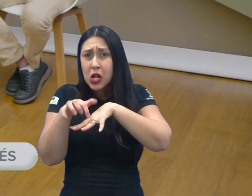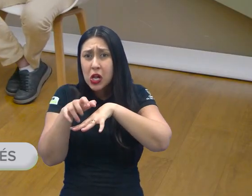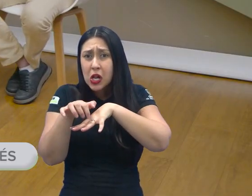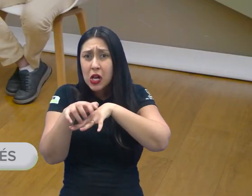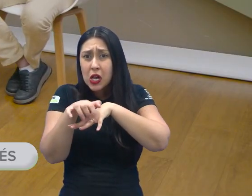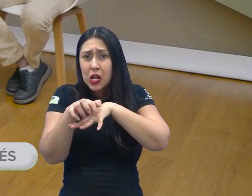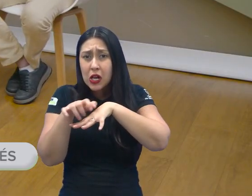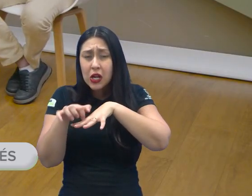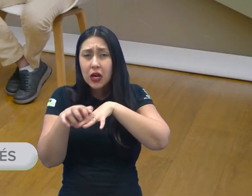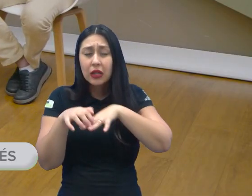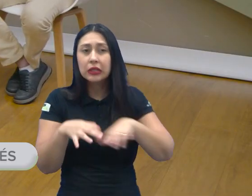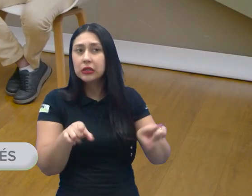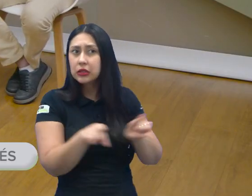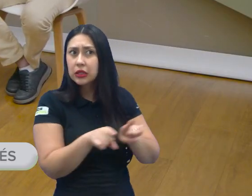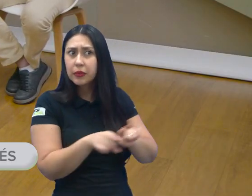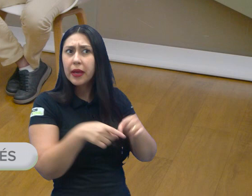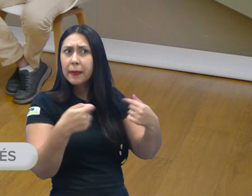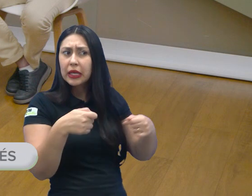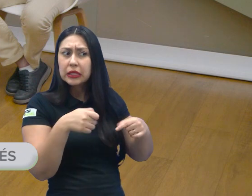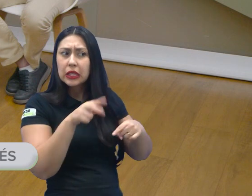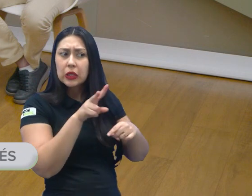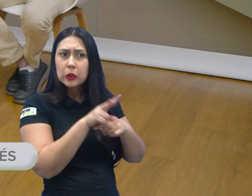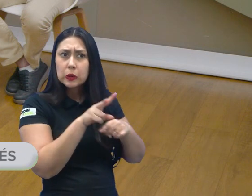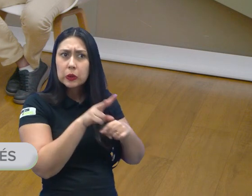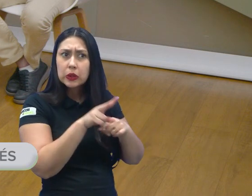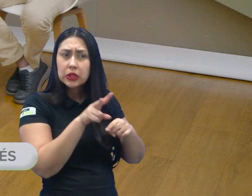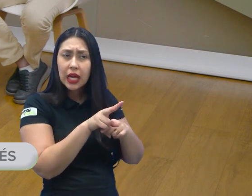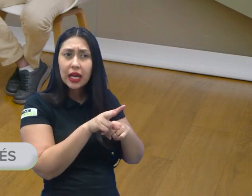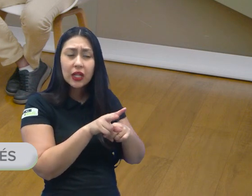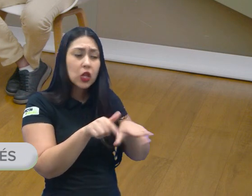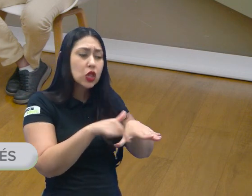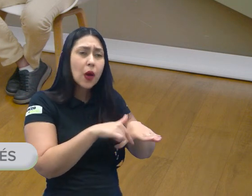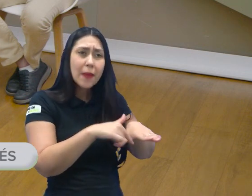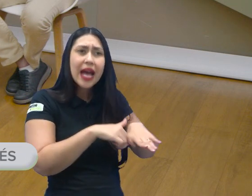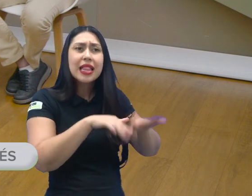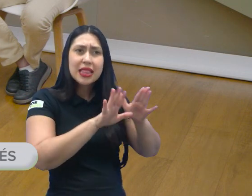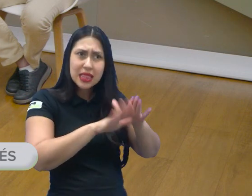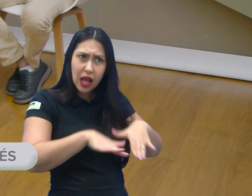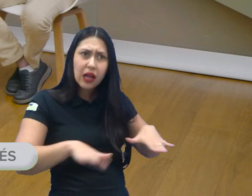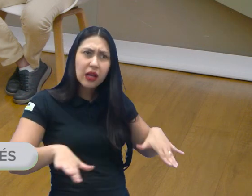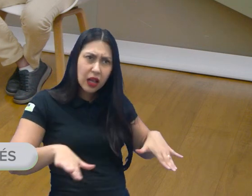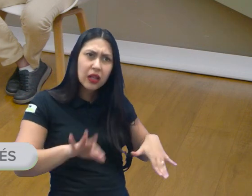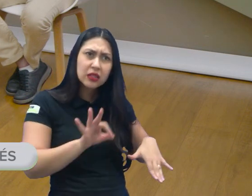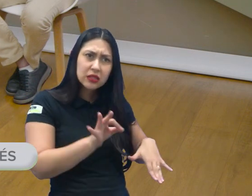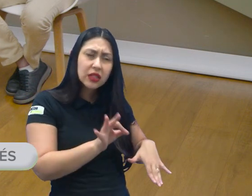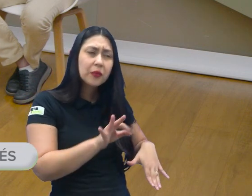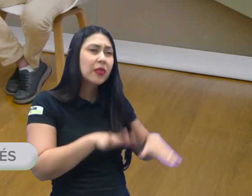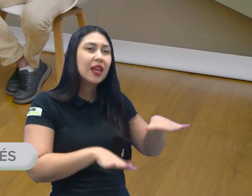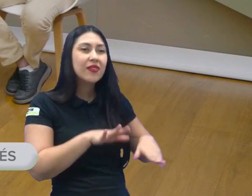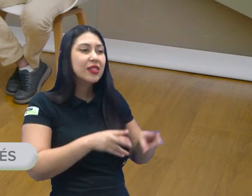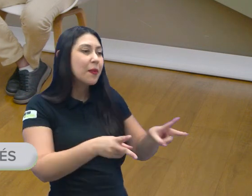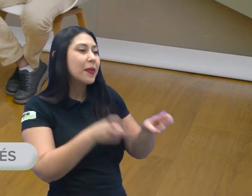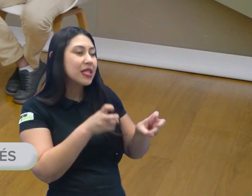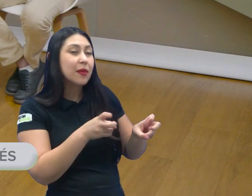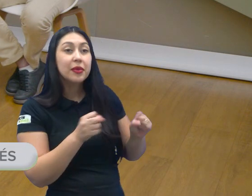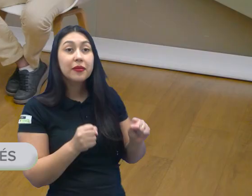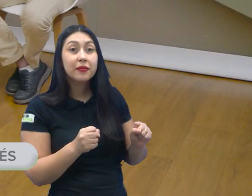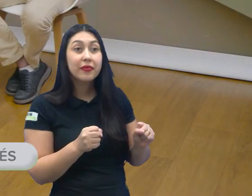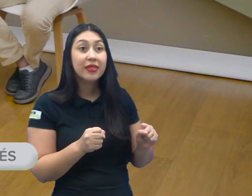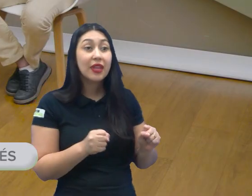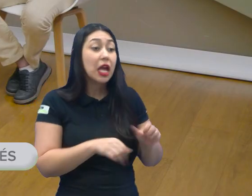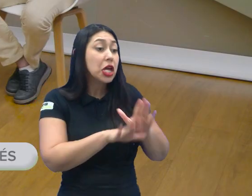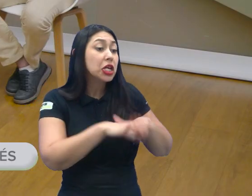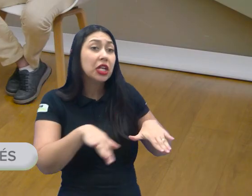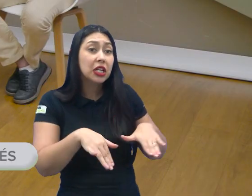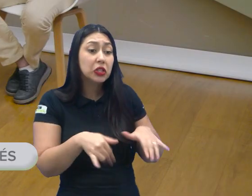que deve ter um cuidado, uma atenção muito especial para os pés dos pequenos, das crianças. A gente costuma ver, às vezes, crianças usando saltinho